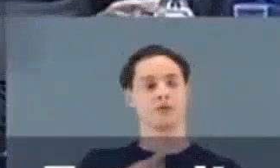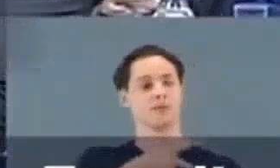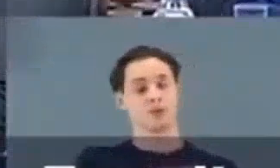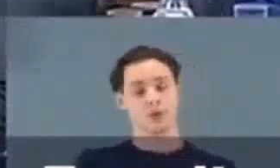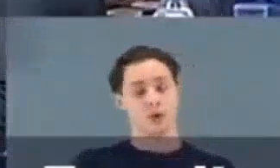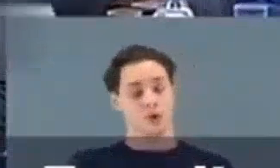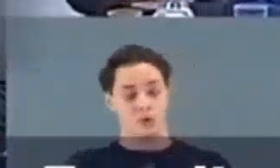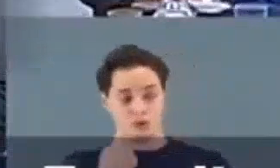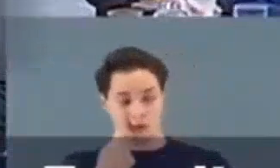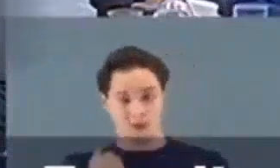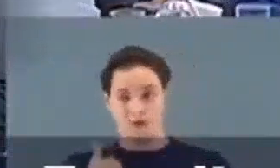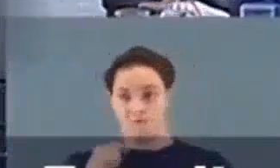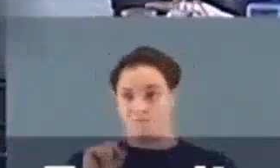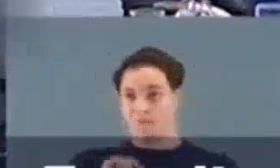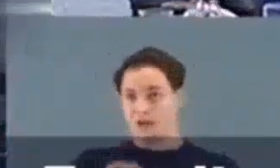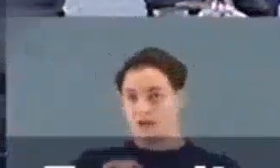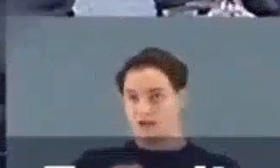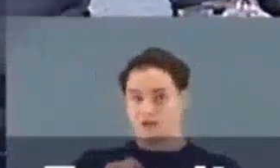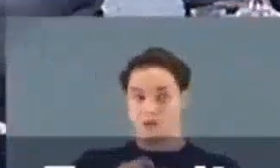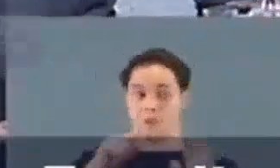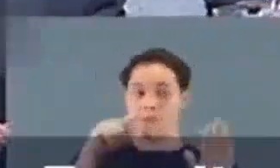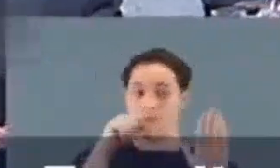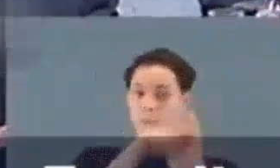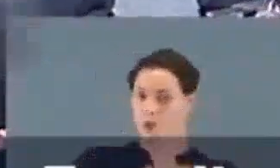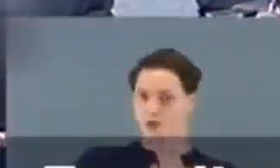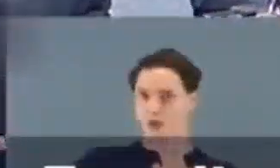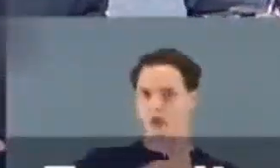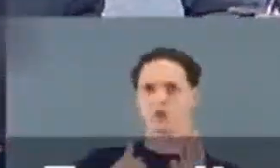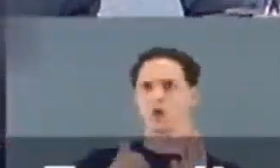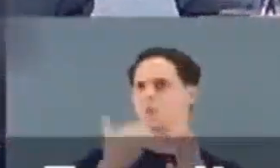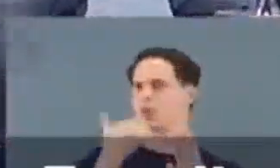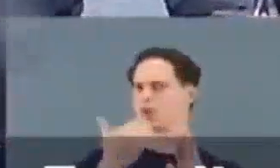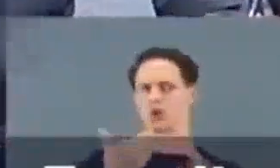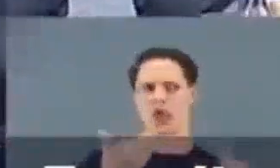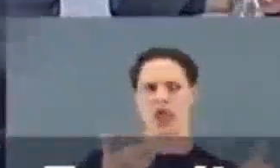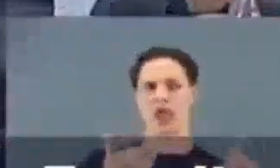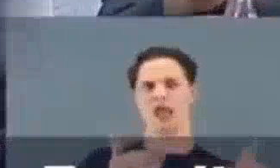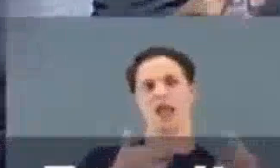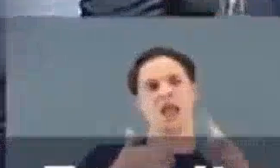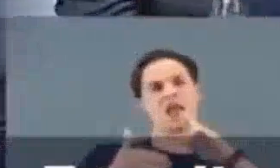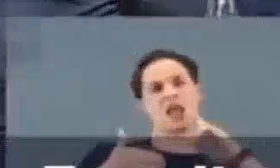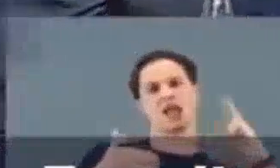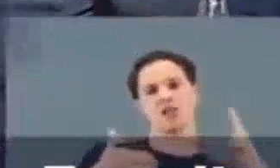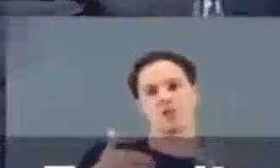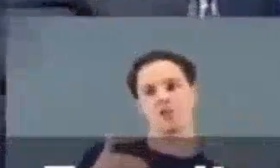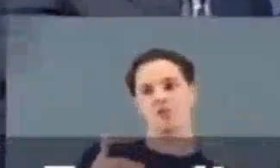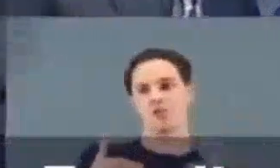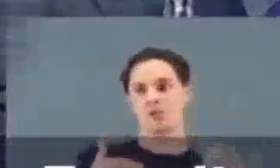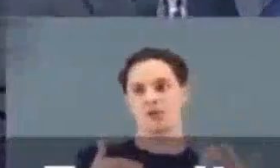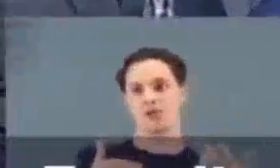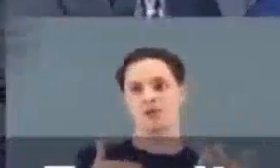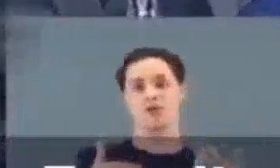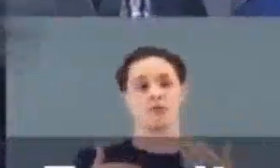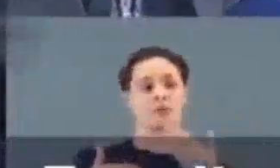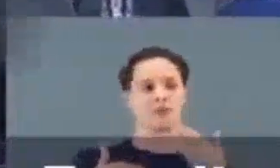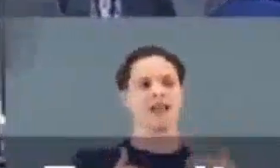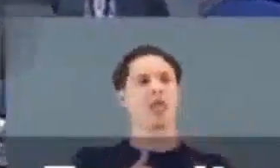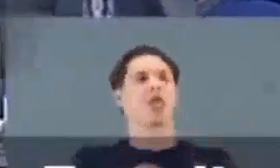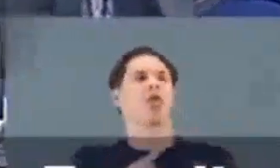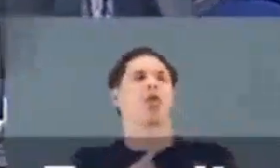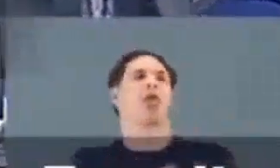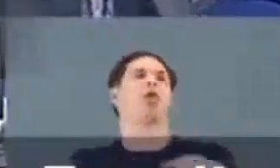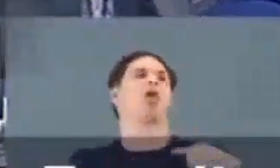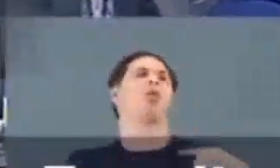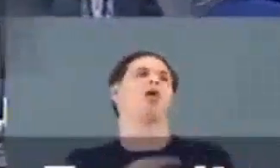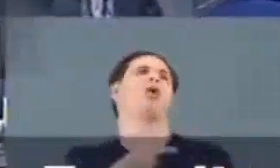veja, eu estou fazendo uma pergunta e nem estou pedindo que o depoente responda o que eu quero. Eu estou pedindo para ele não enrolar. Eu estou